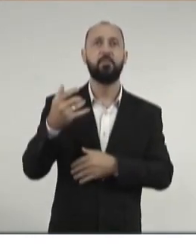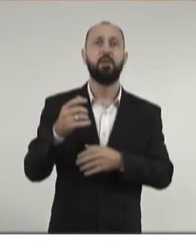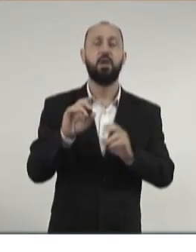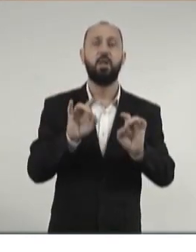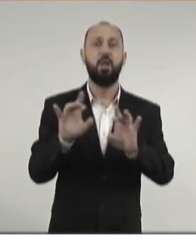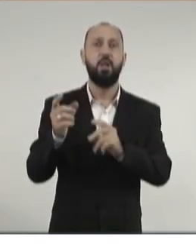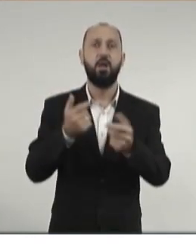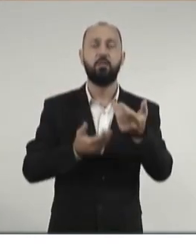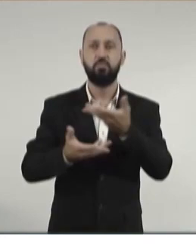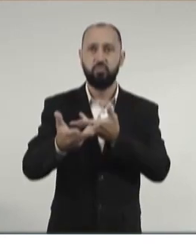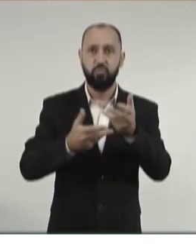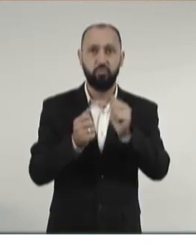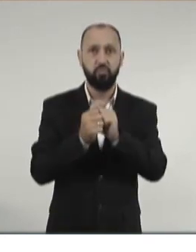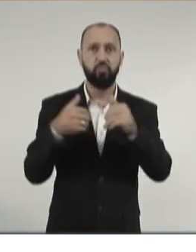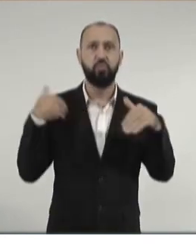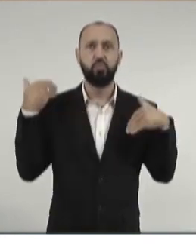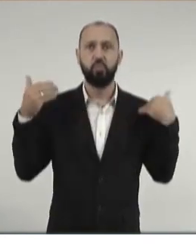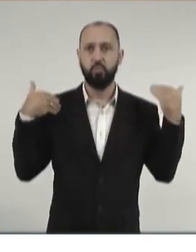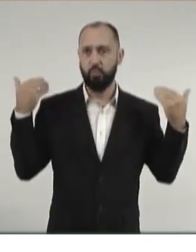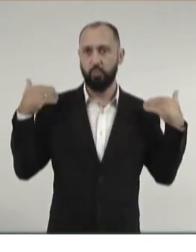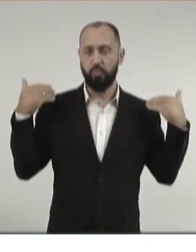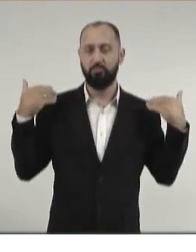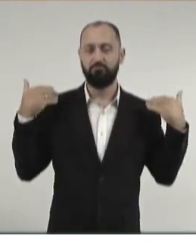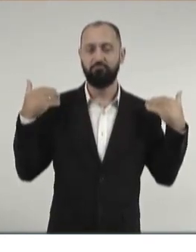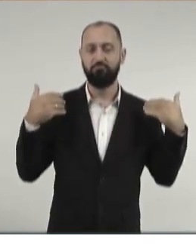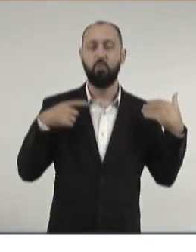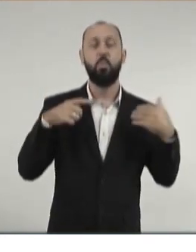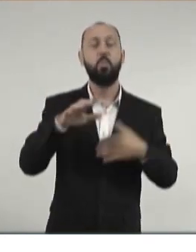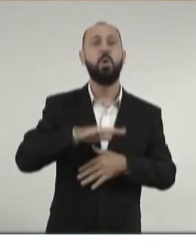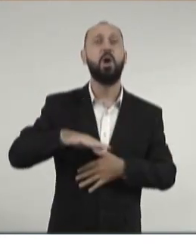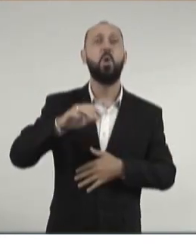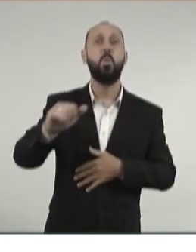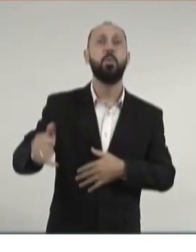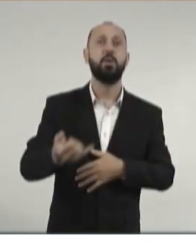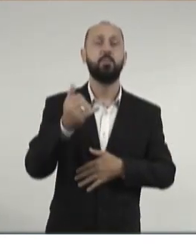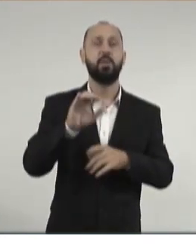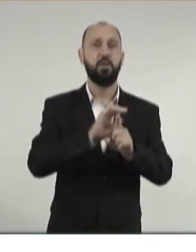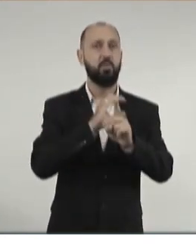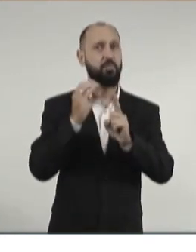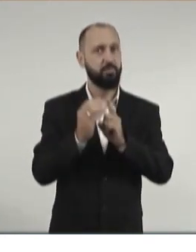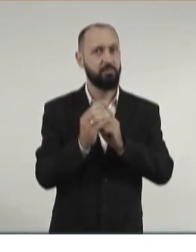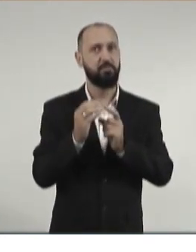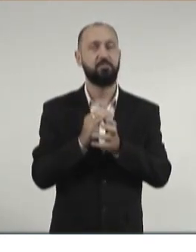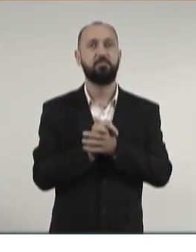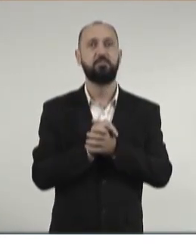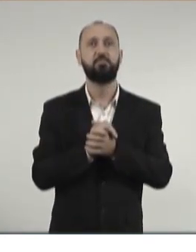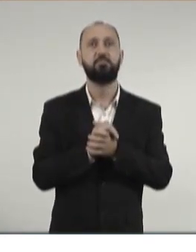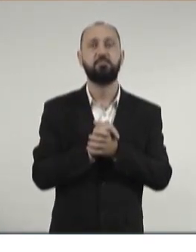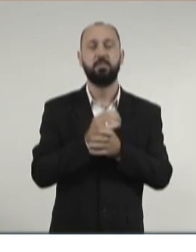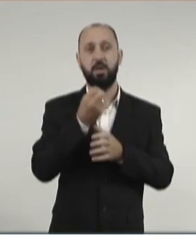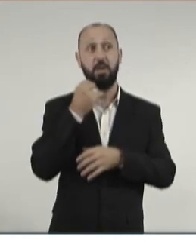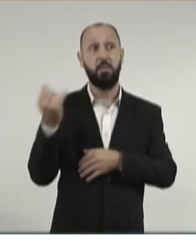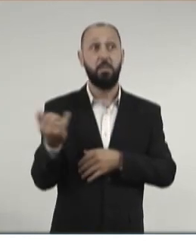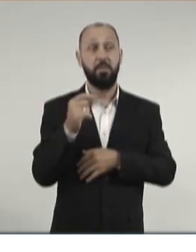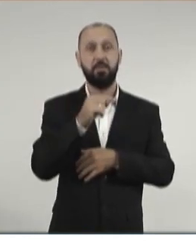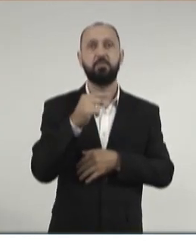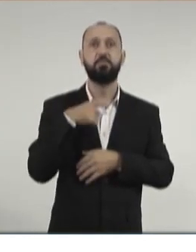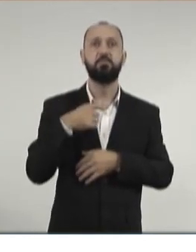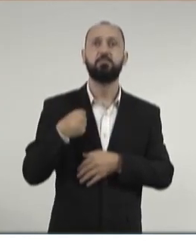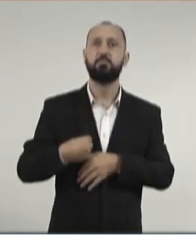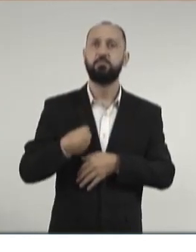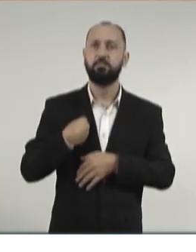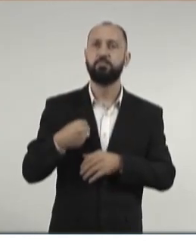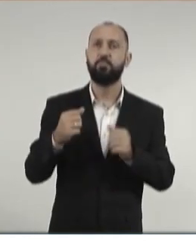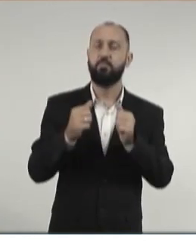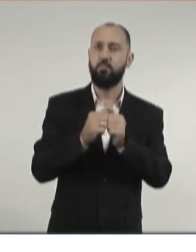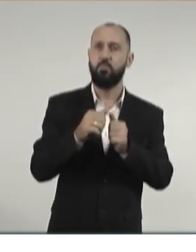atividade econômica ali, do turismo como uma alternativa para aquela comunidade ali é muito importante. A gente tem registros